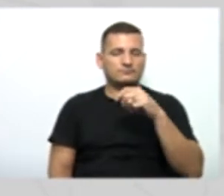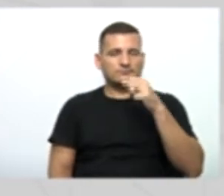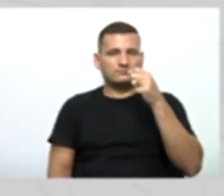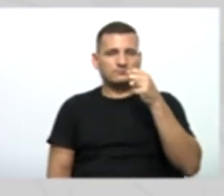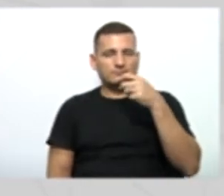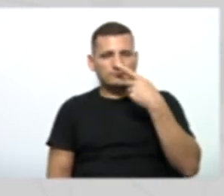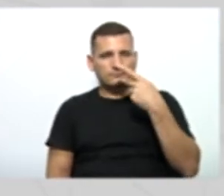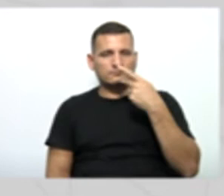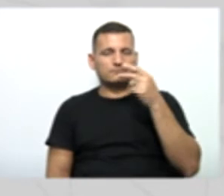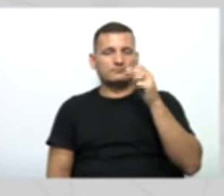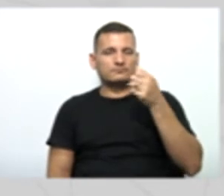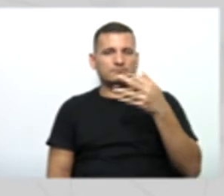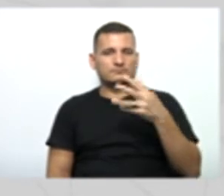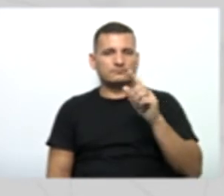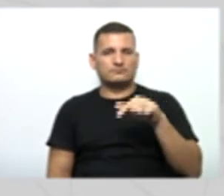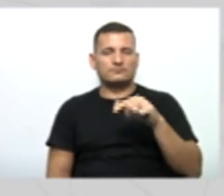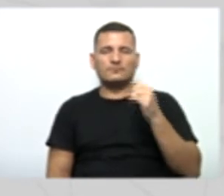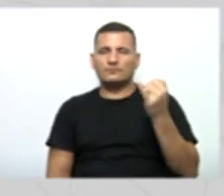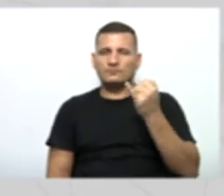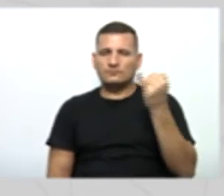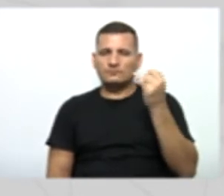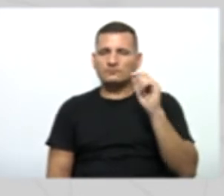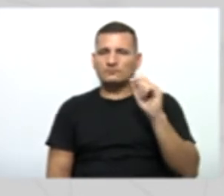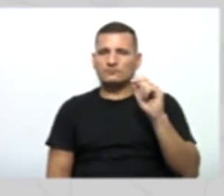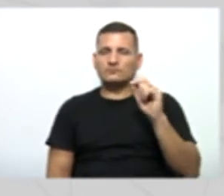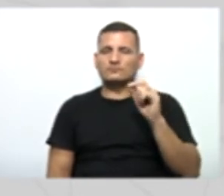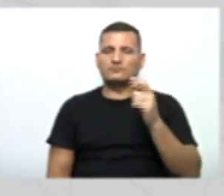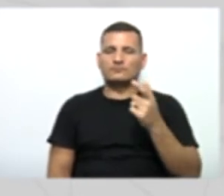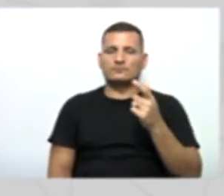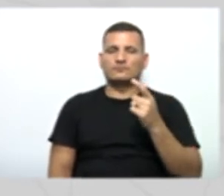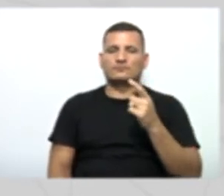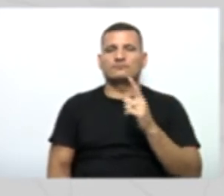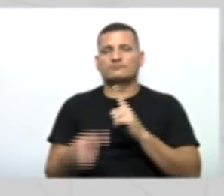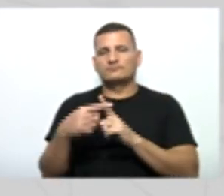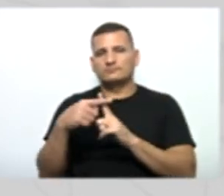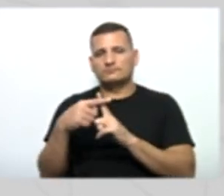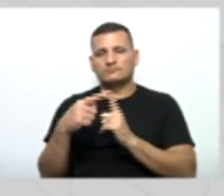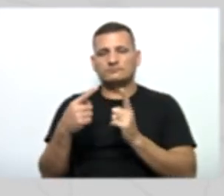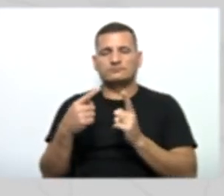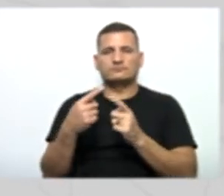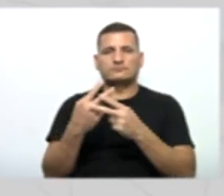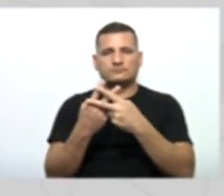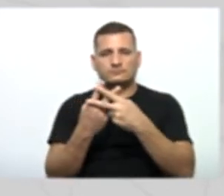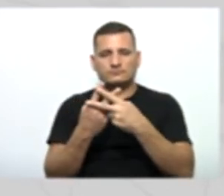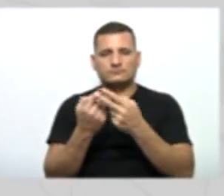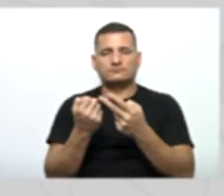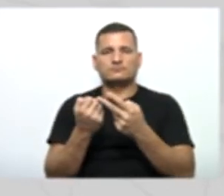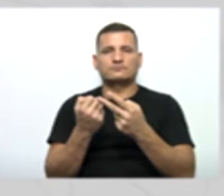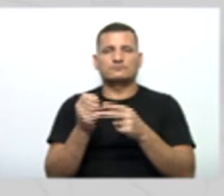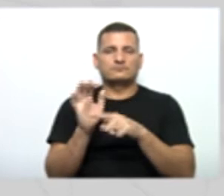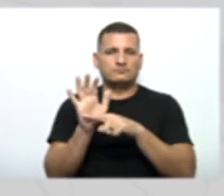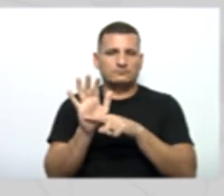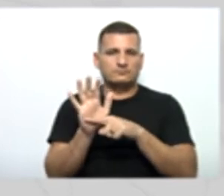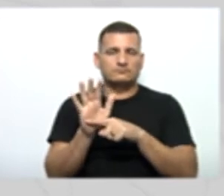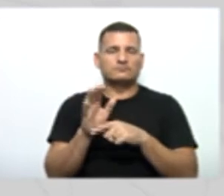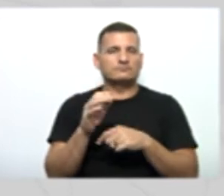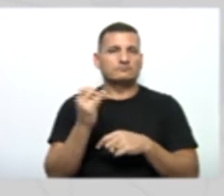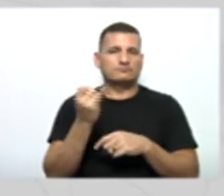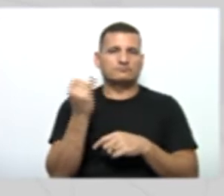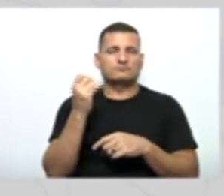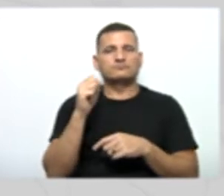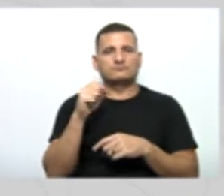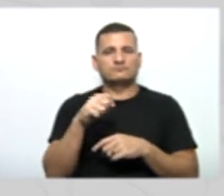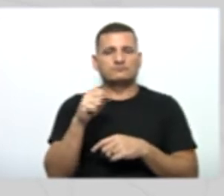importante a gente informar se ele é público, se ele é protegido, se ele é privado. Sim, pessoal, isso é